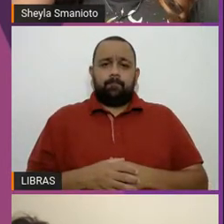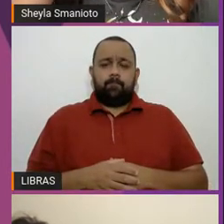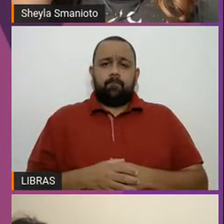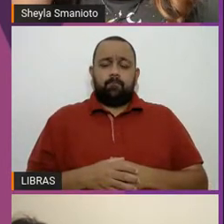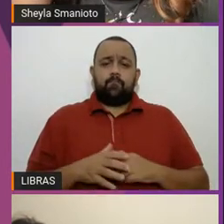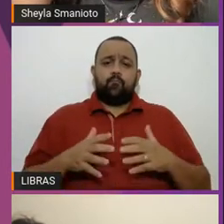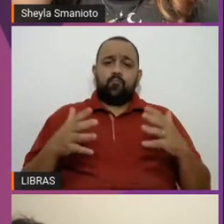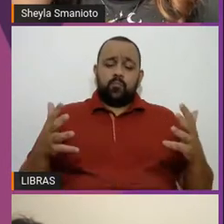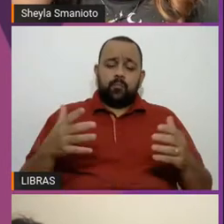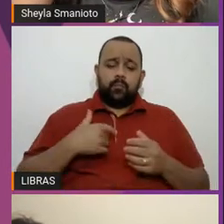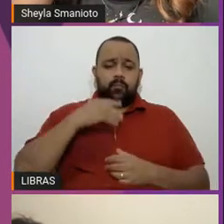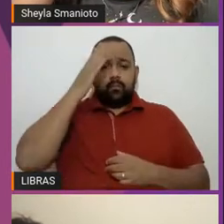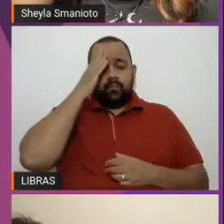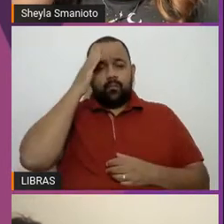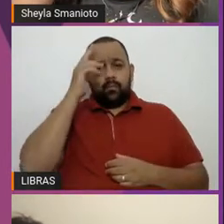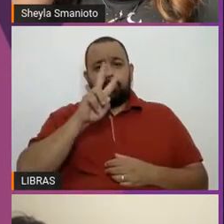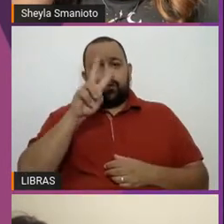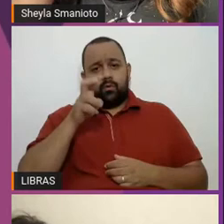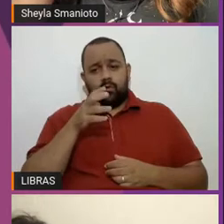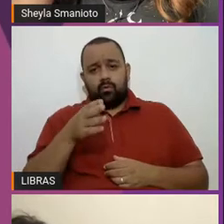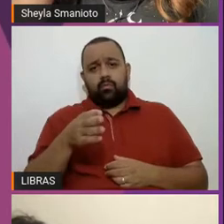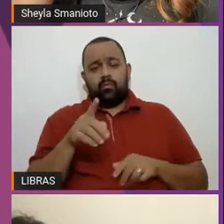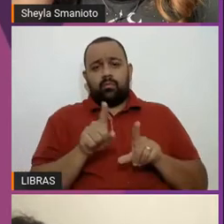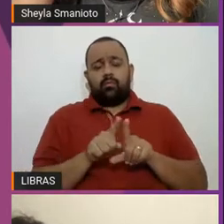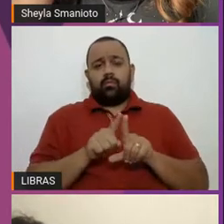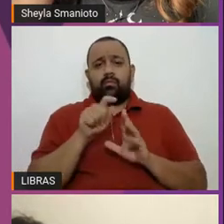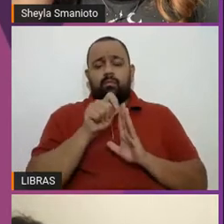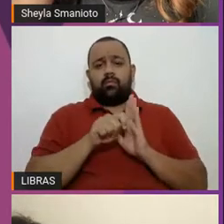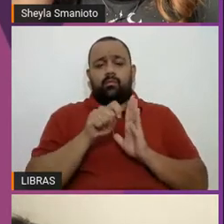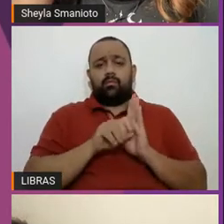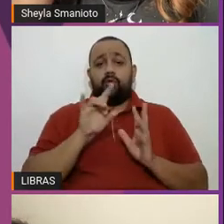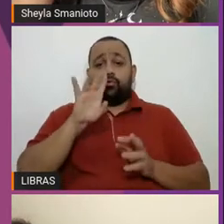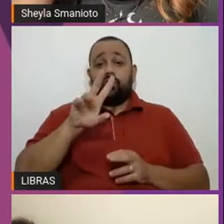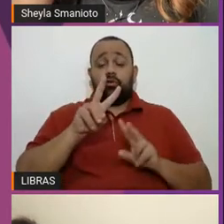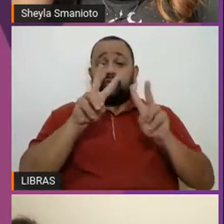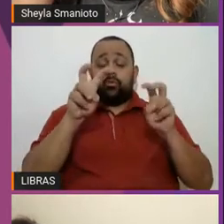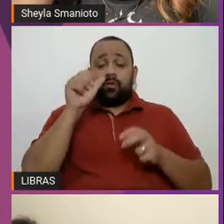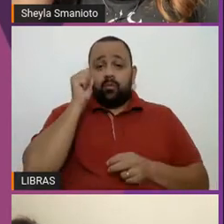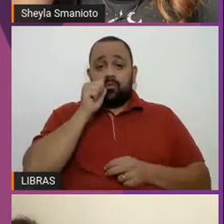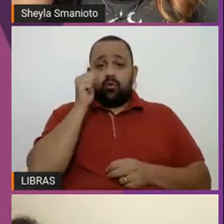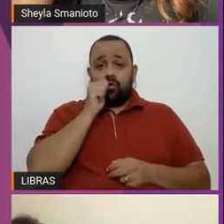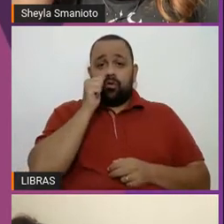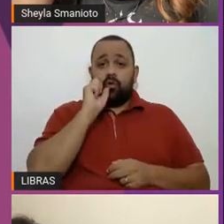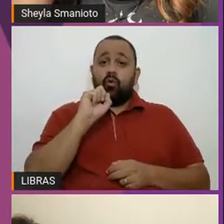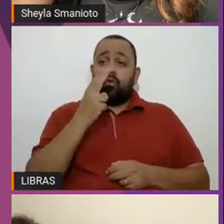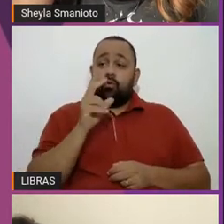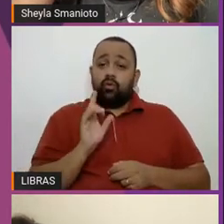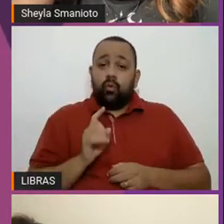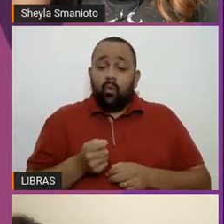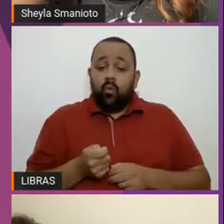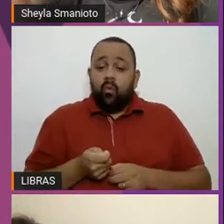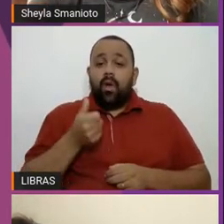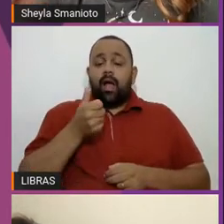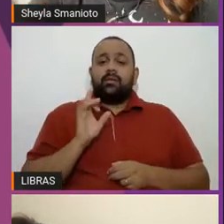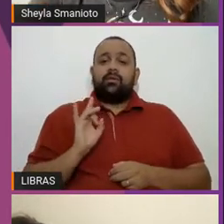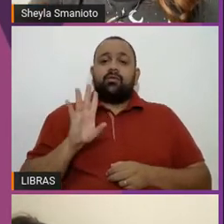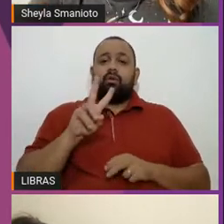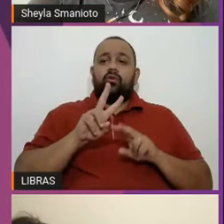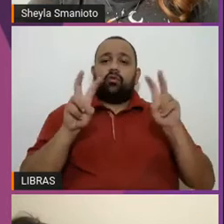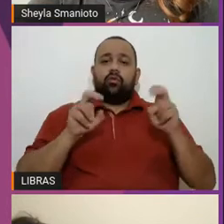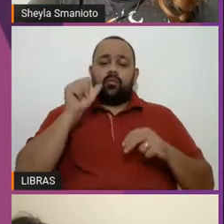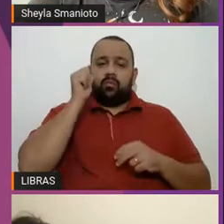mais eu me vi assim escrever o sócio mulheres quase só sobre mulheres